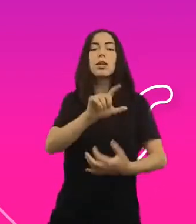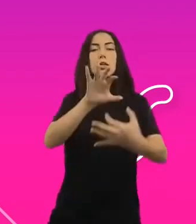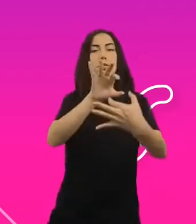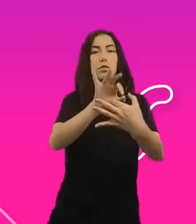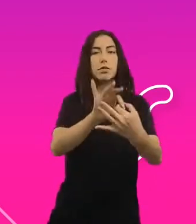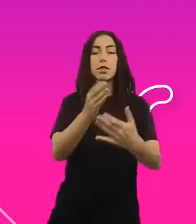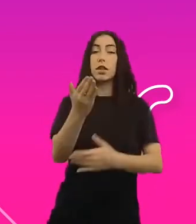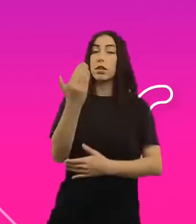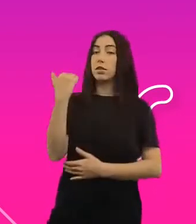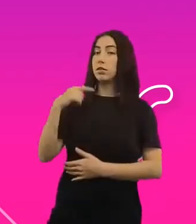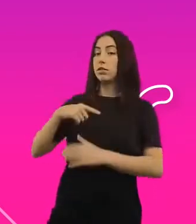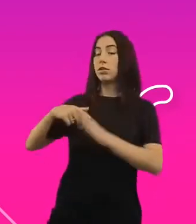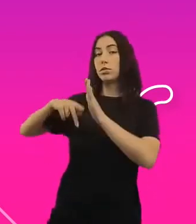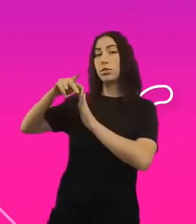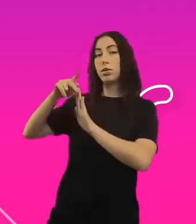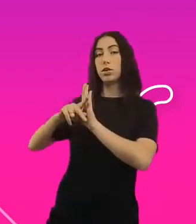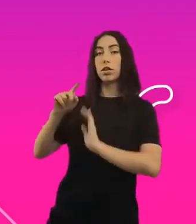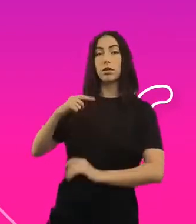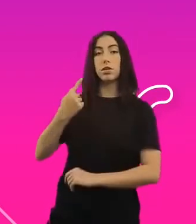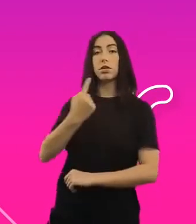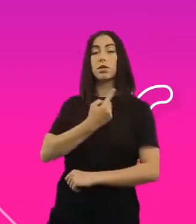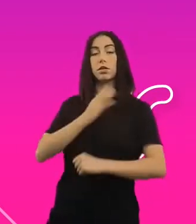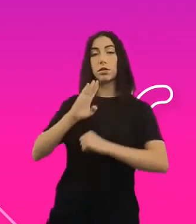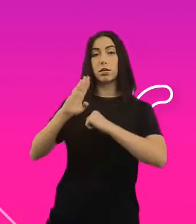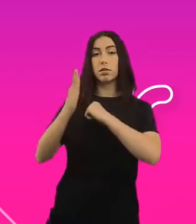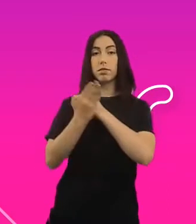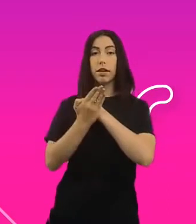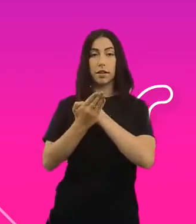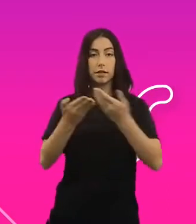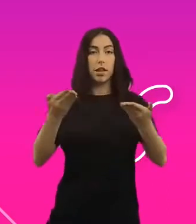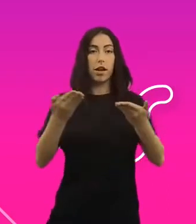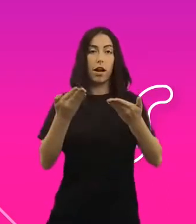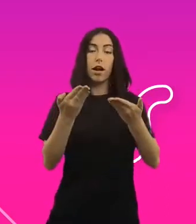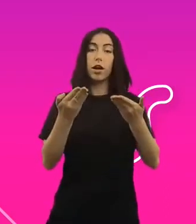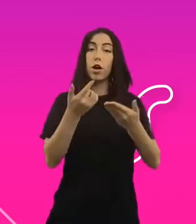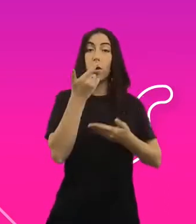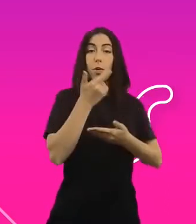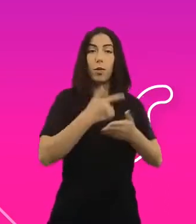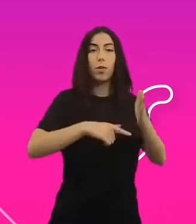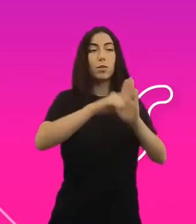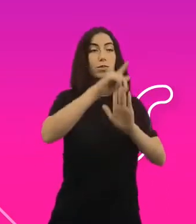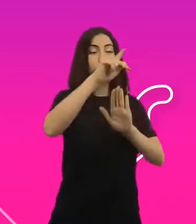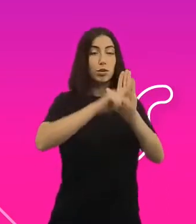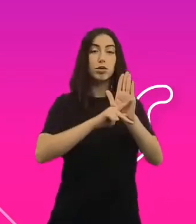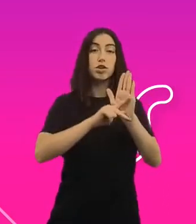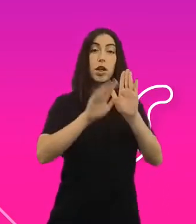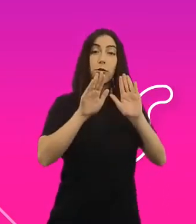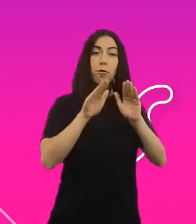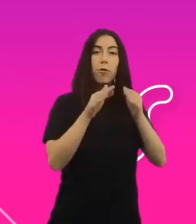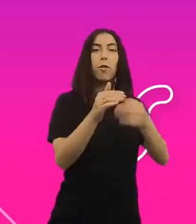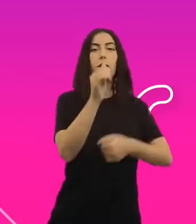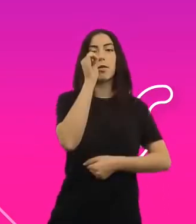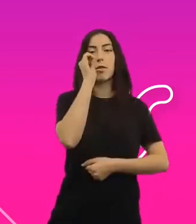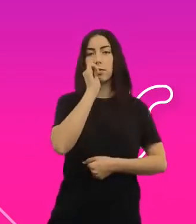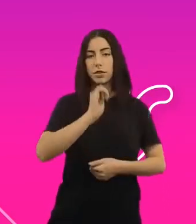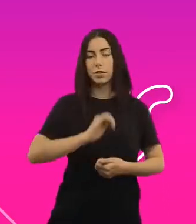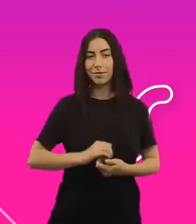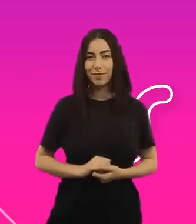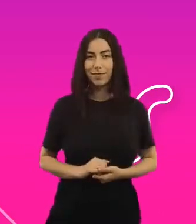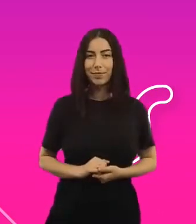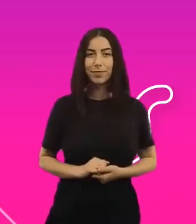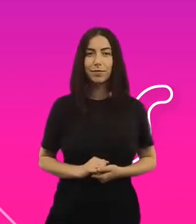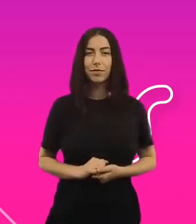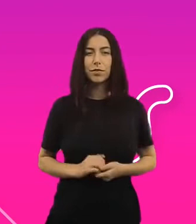Nosso Bairro e trouxemos a mulher para fortalecer, né, esse projeto. E qual que é o